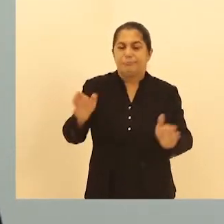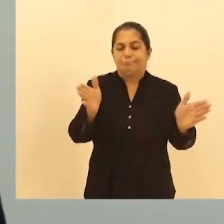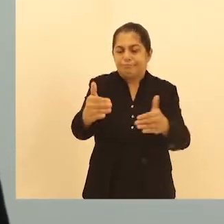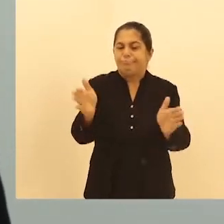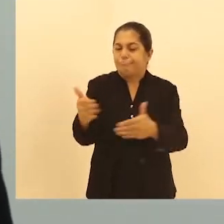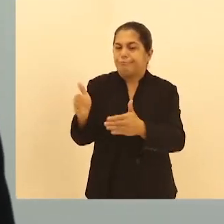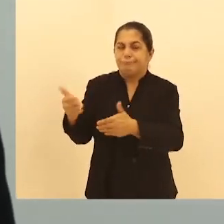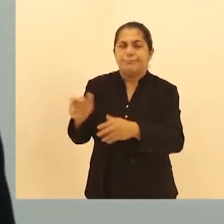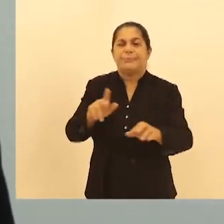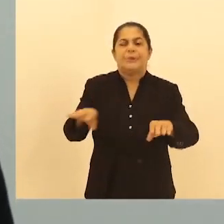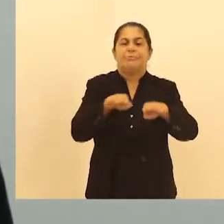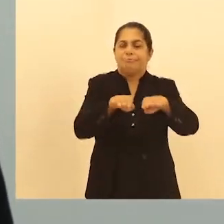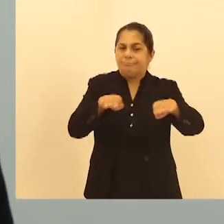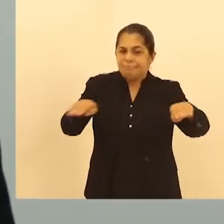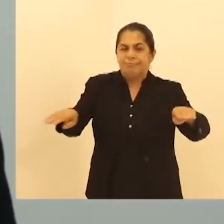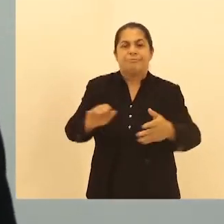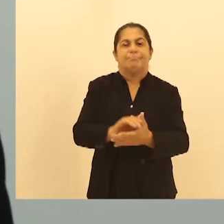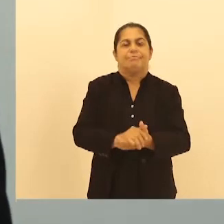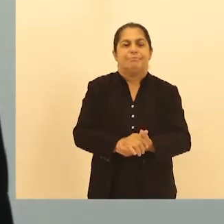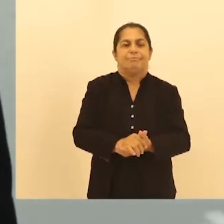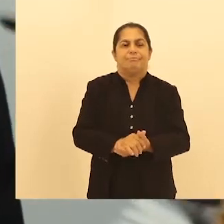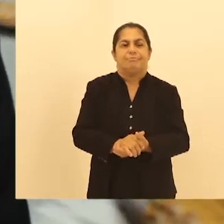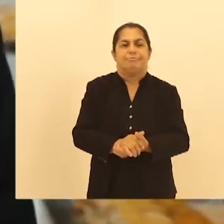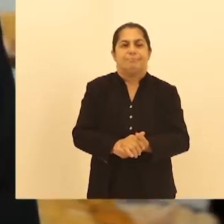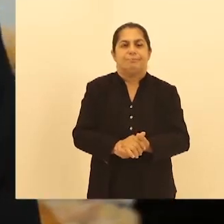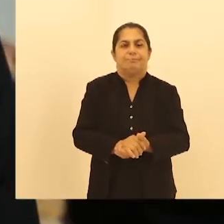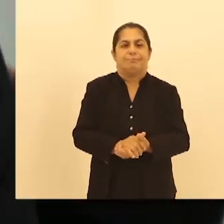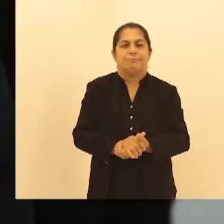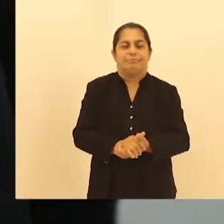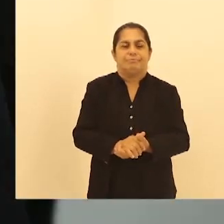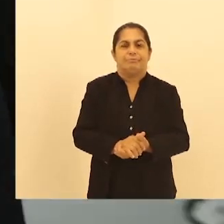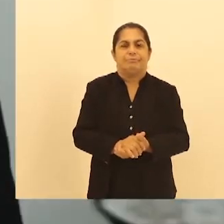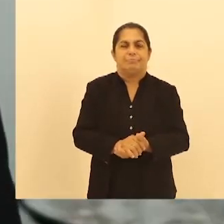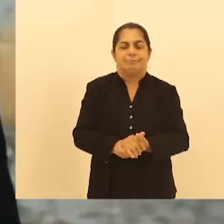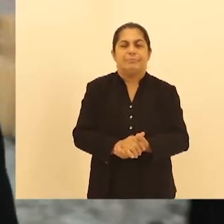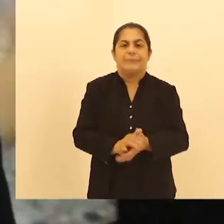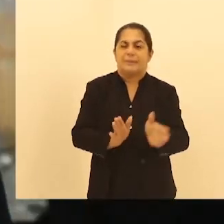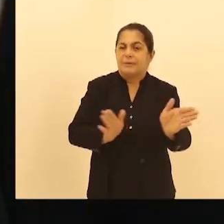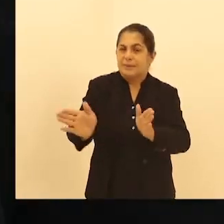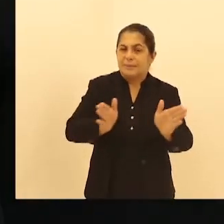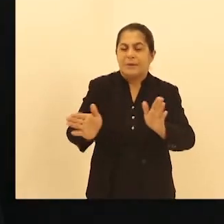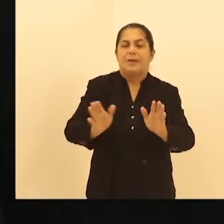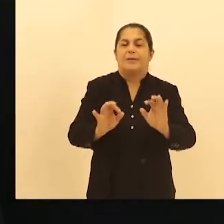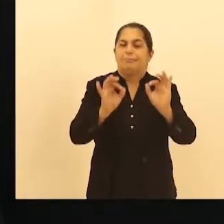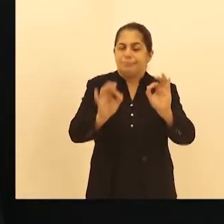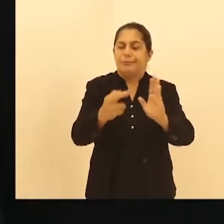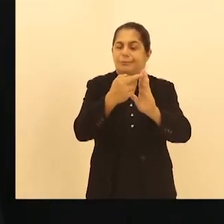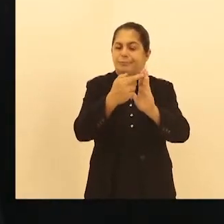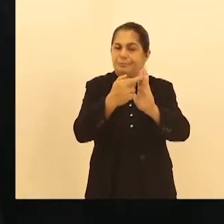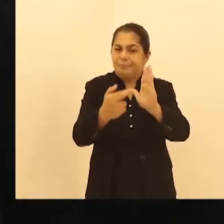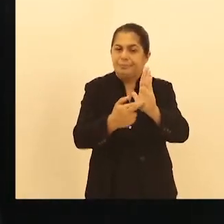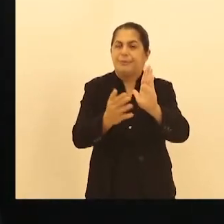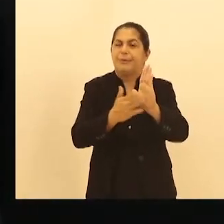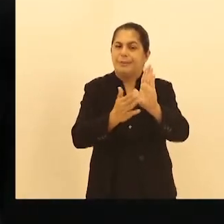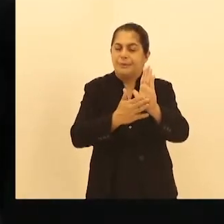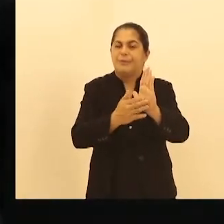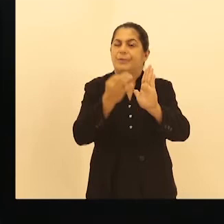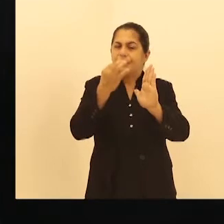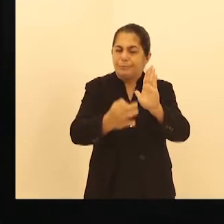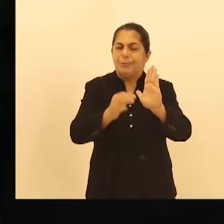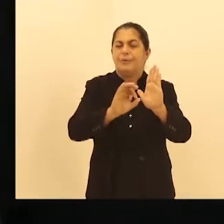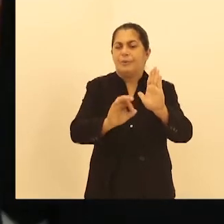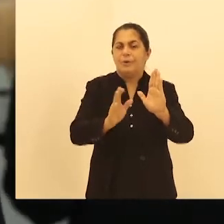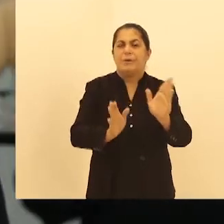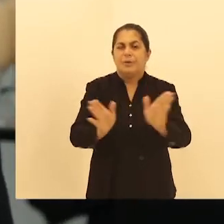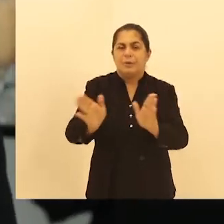poderá trabalhar com estacionamento com toda a um aspecto da possibilidade respeitado e resguardado o